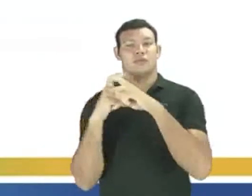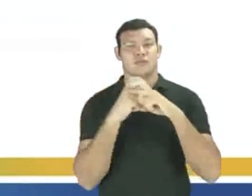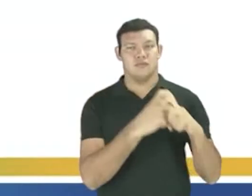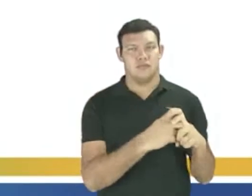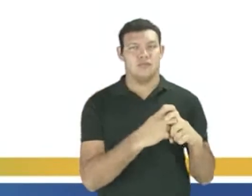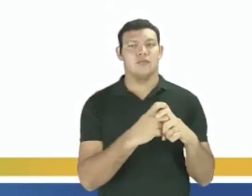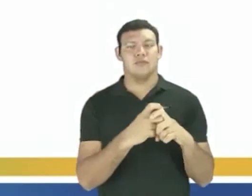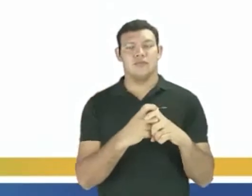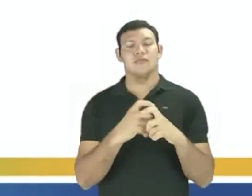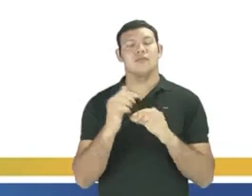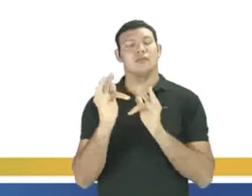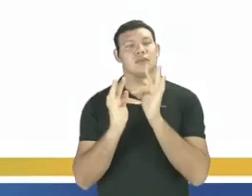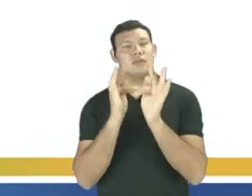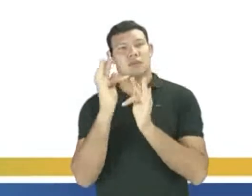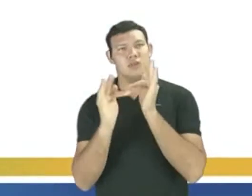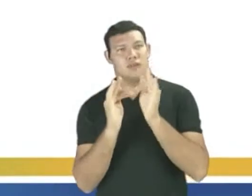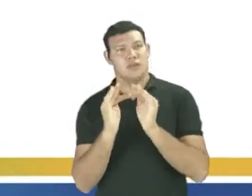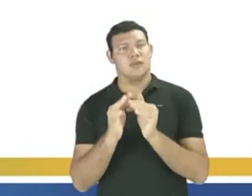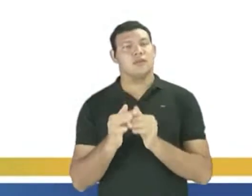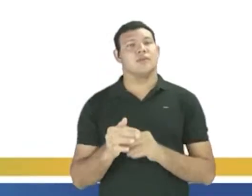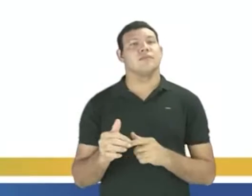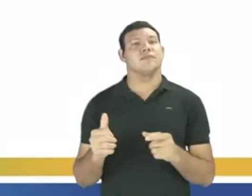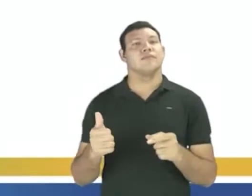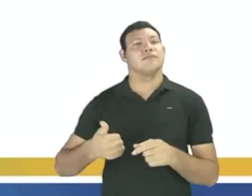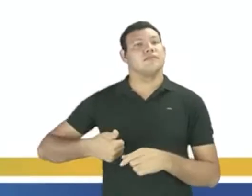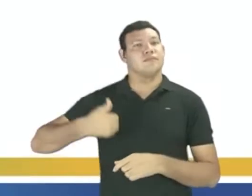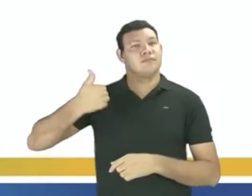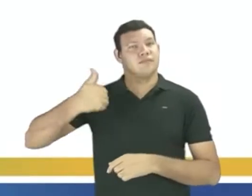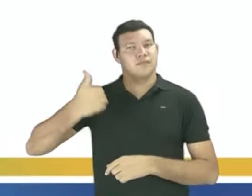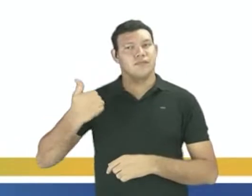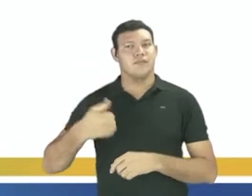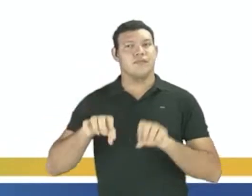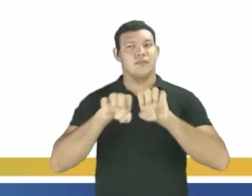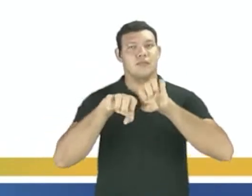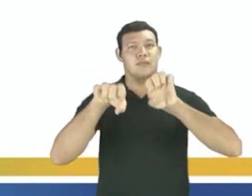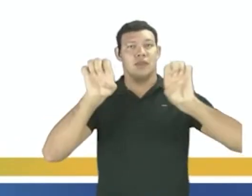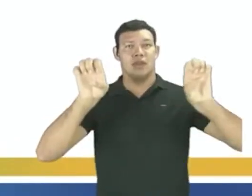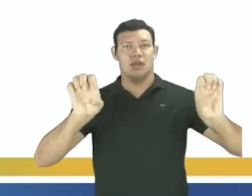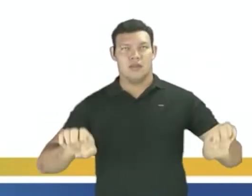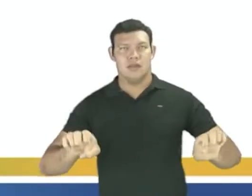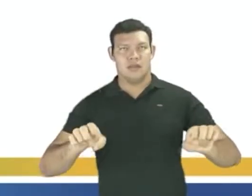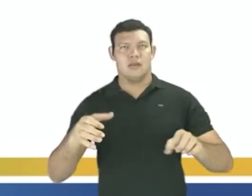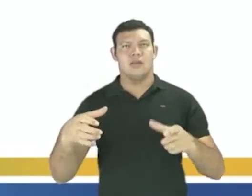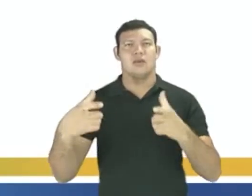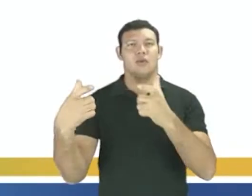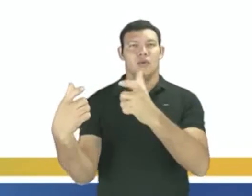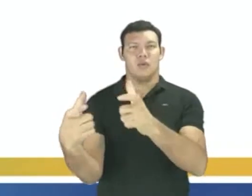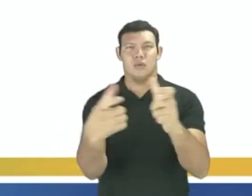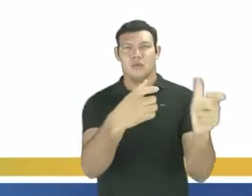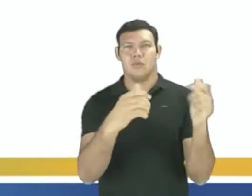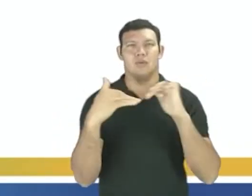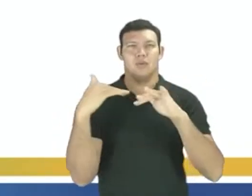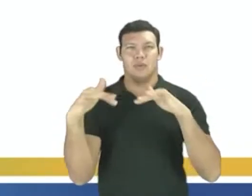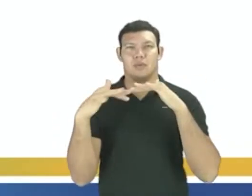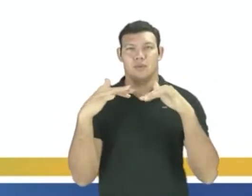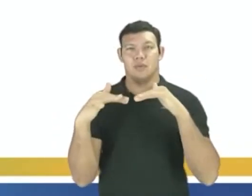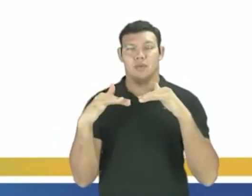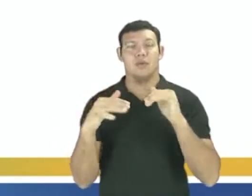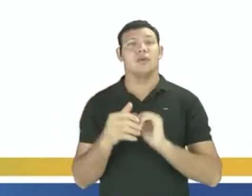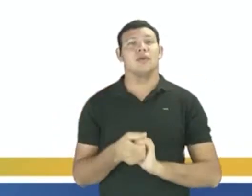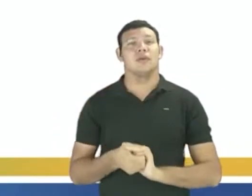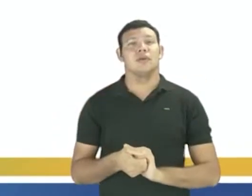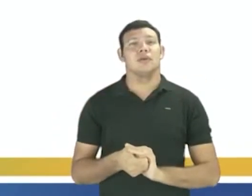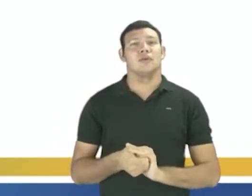física. A primeira delas é a chamada equação do espaço do movimento uniformemente variado, que ela é dada